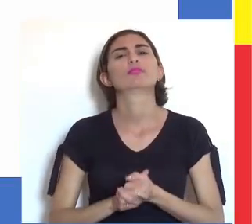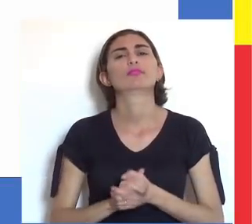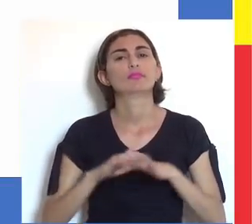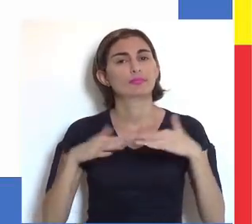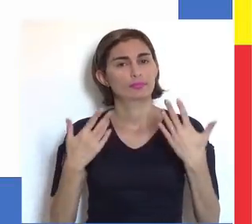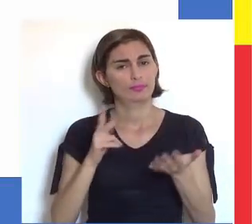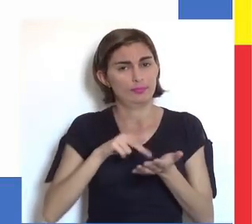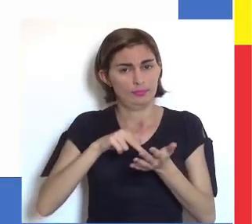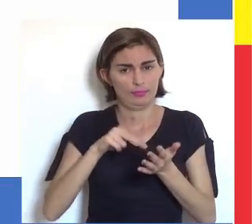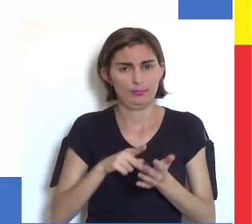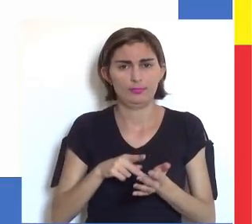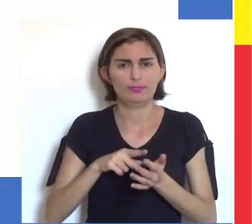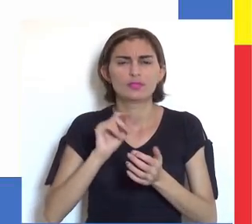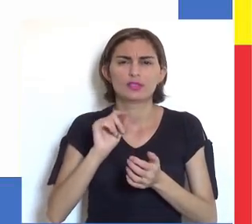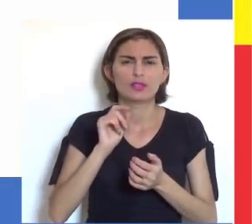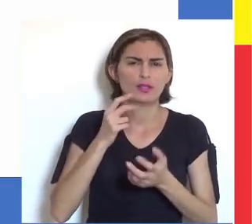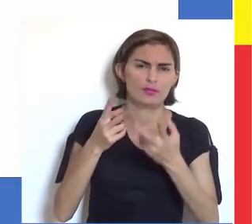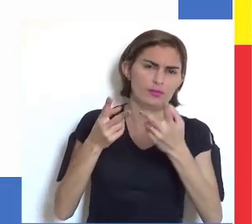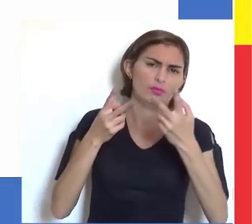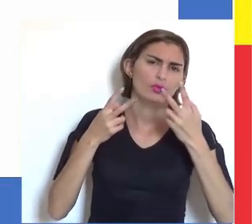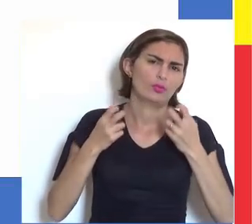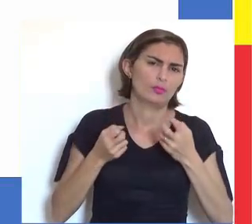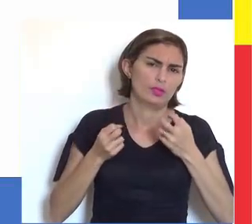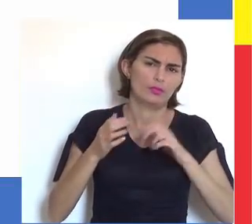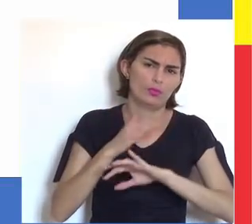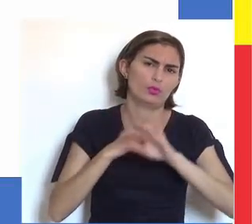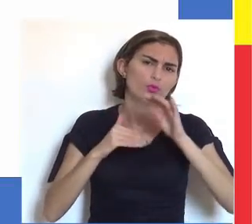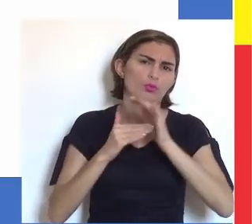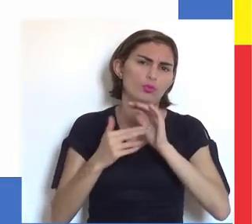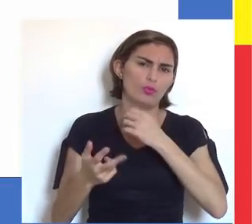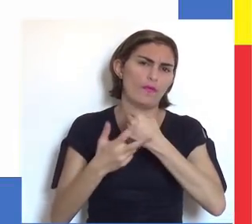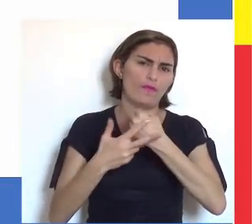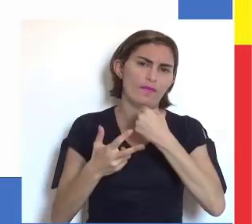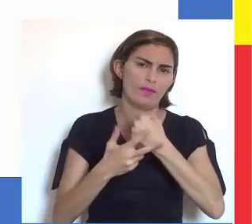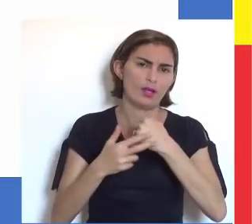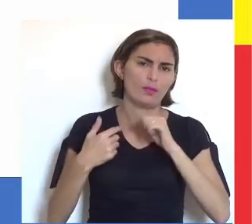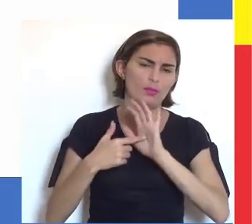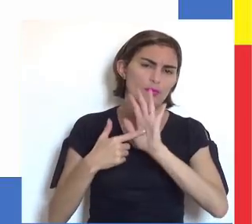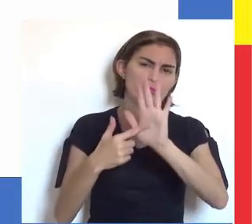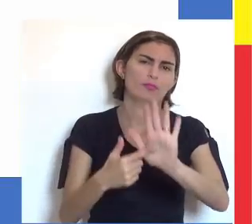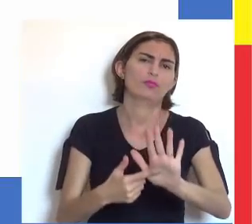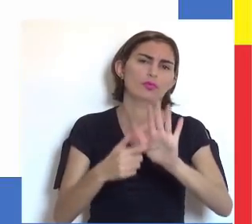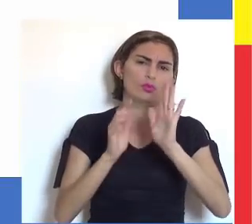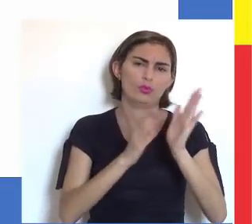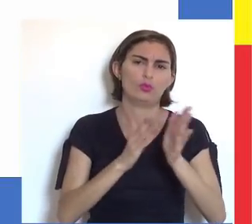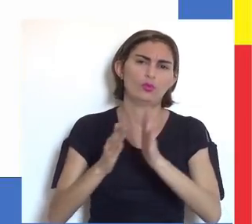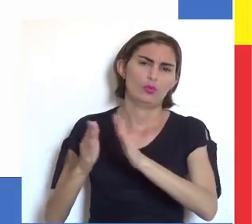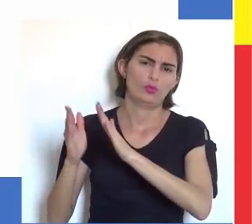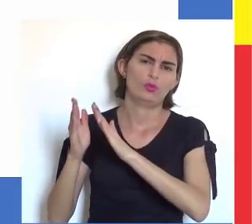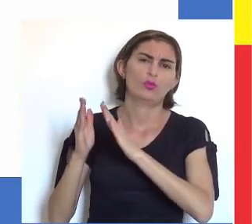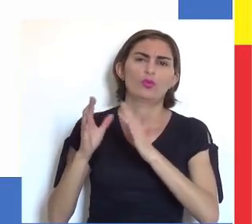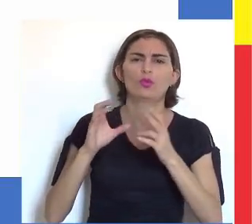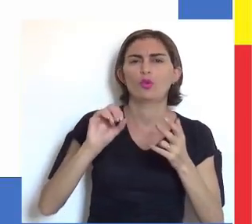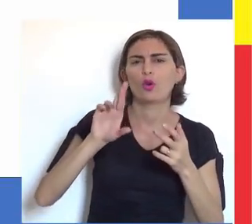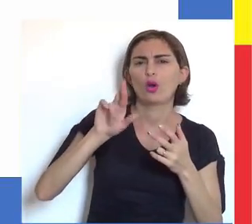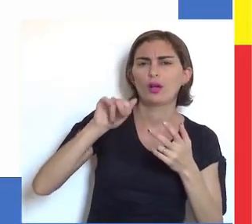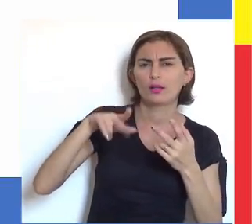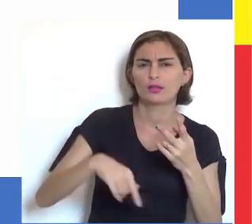Olha só, na verdade, se a gente observar, todos os verbos que eu destaquei aí para vocês,